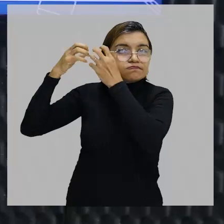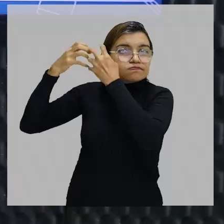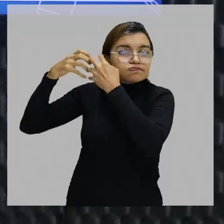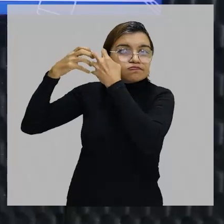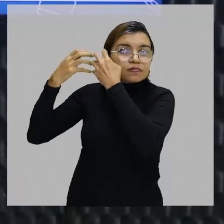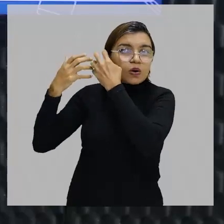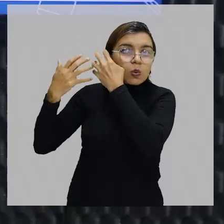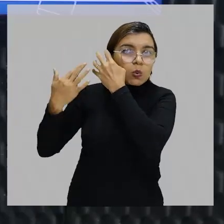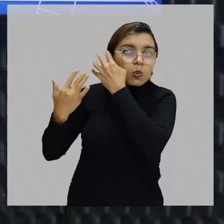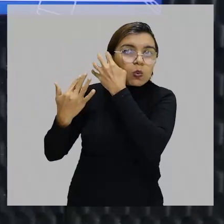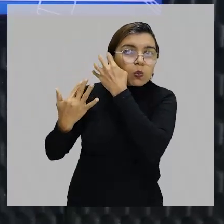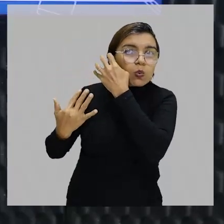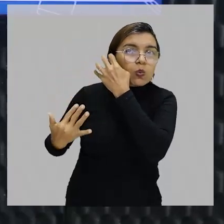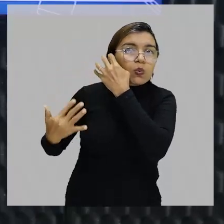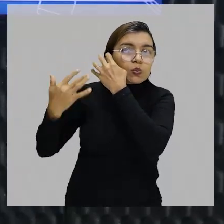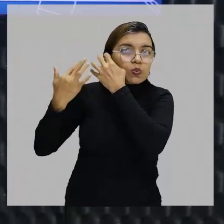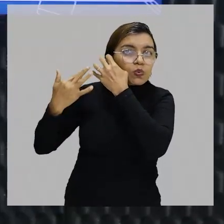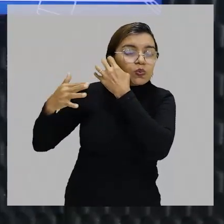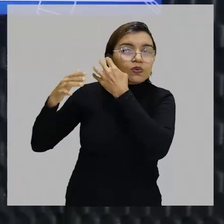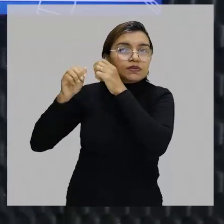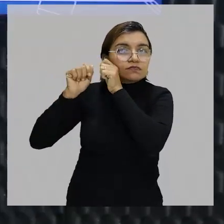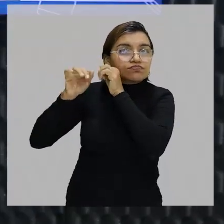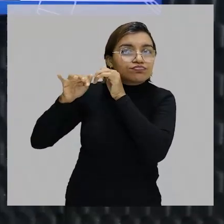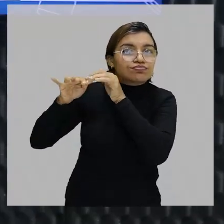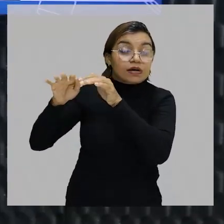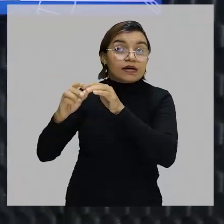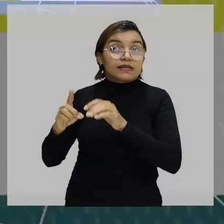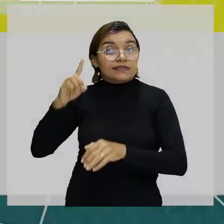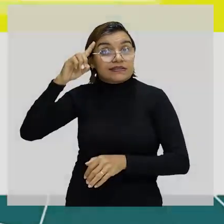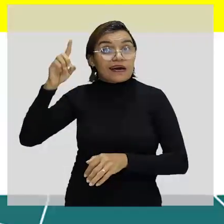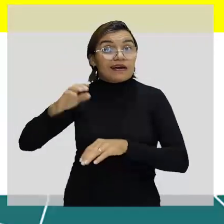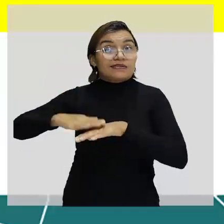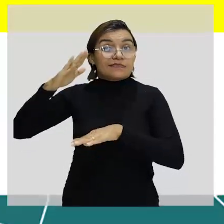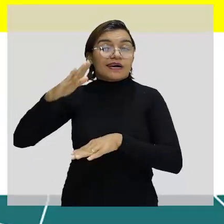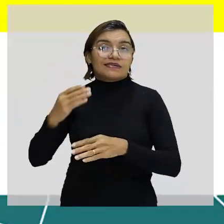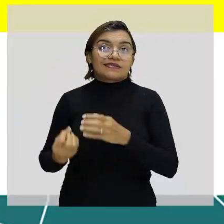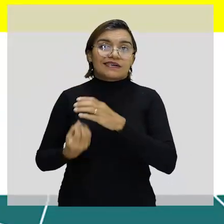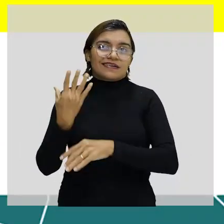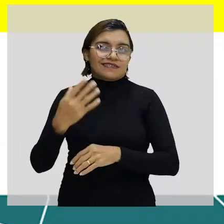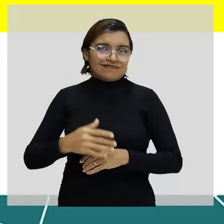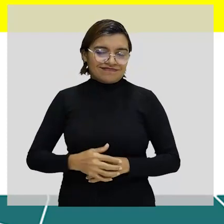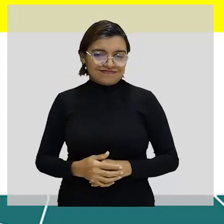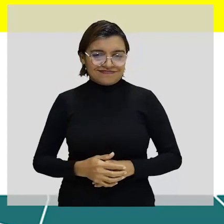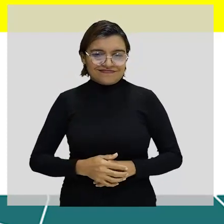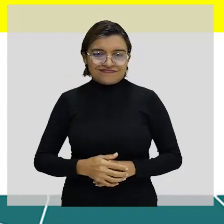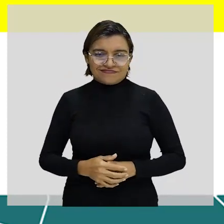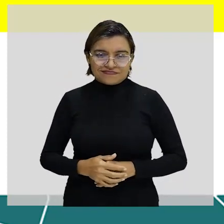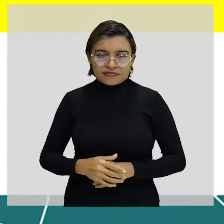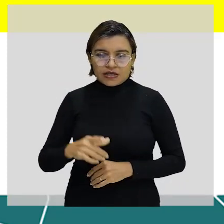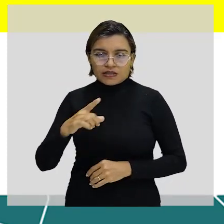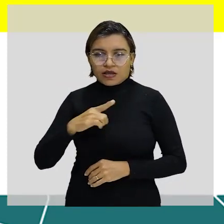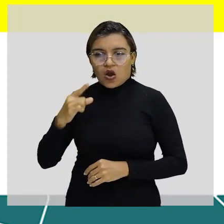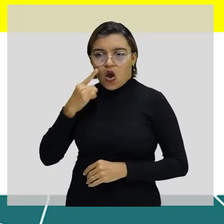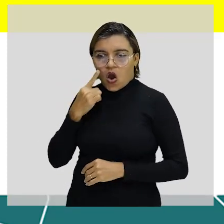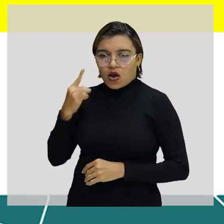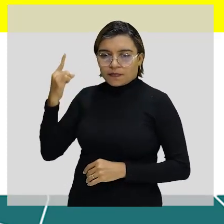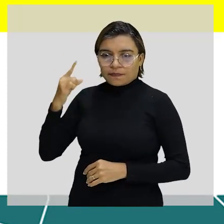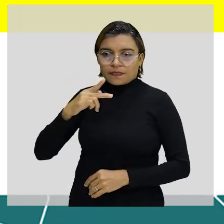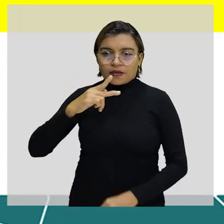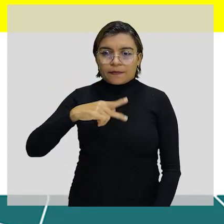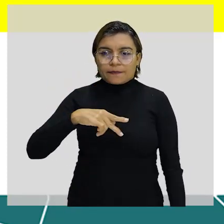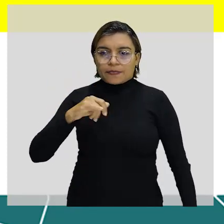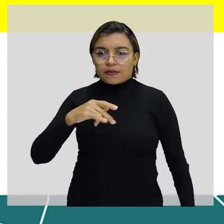dessa florescesse mais ideias. Vocês estão entendendo como é que ele cria? Bom, apresentando para vocês a obra da Piplot. Né? Ela